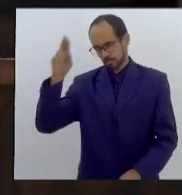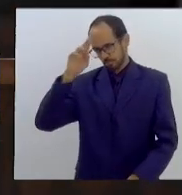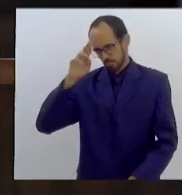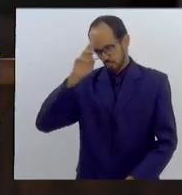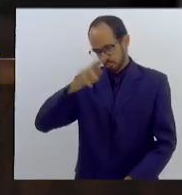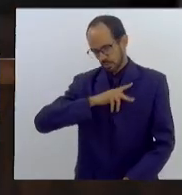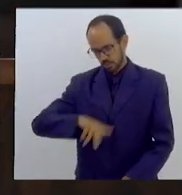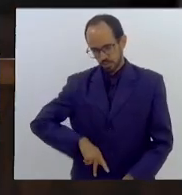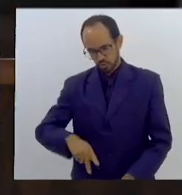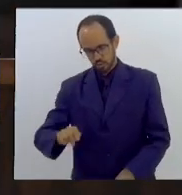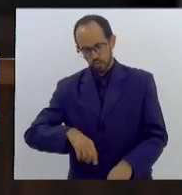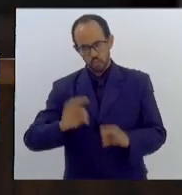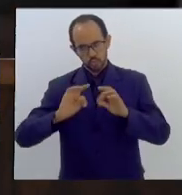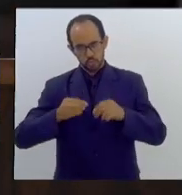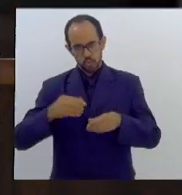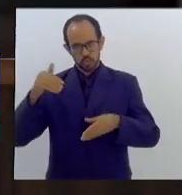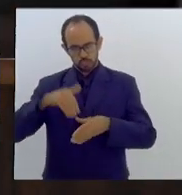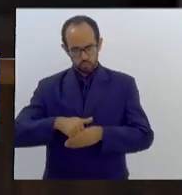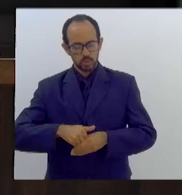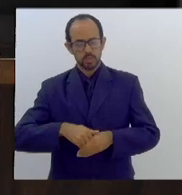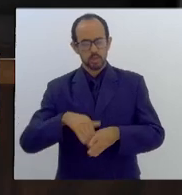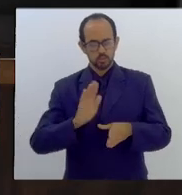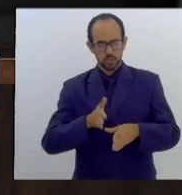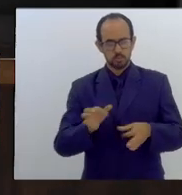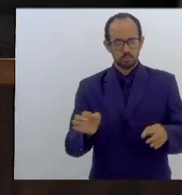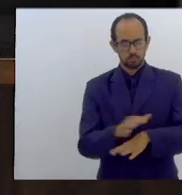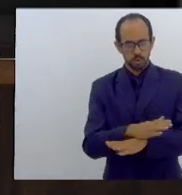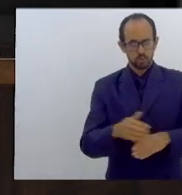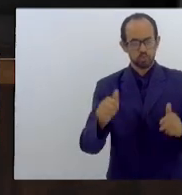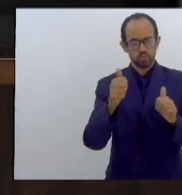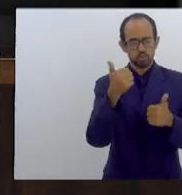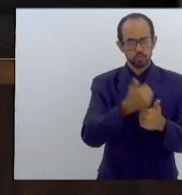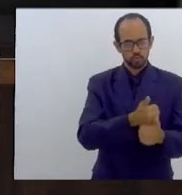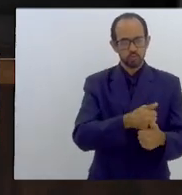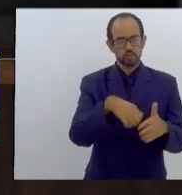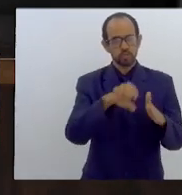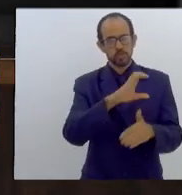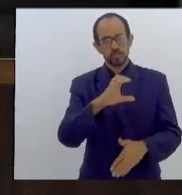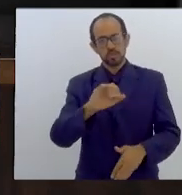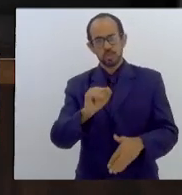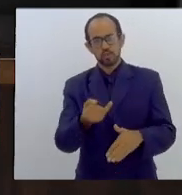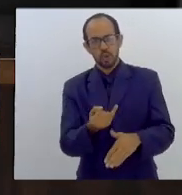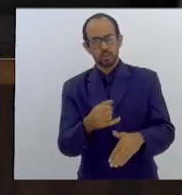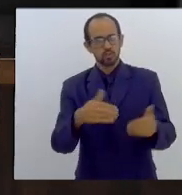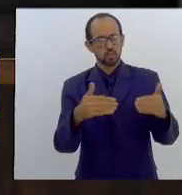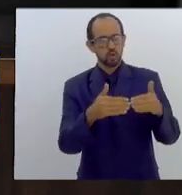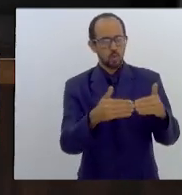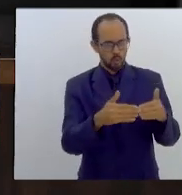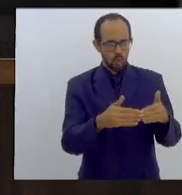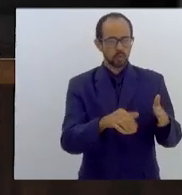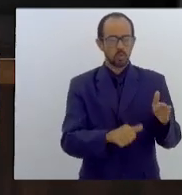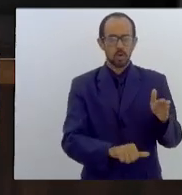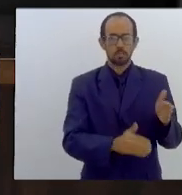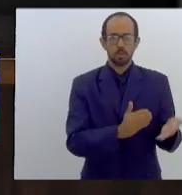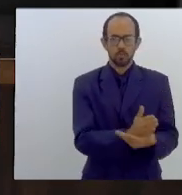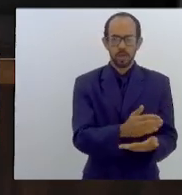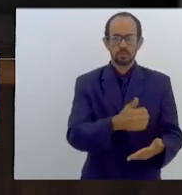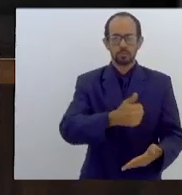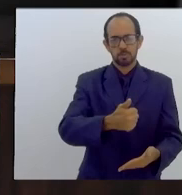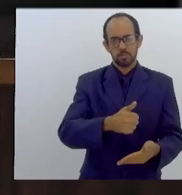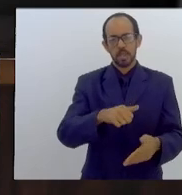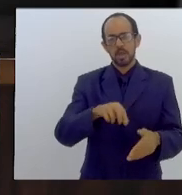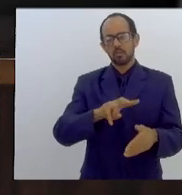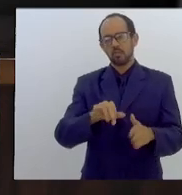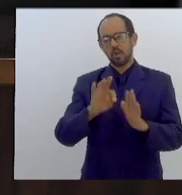Os pareceres emitidos em votação substitutivo da CCJ. Senhores que aprovam, maneiras como estão, aprovado em primeira. Vai a redação do vencido